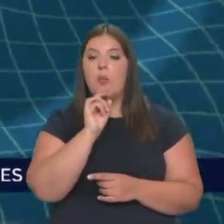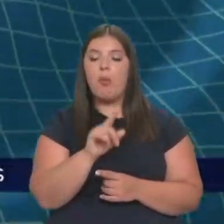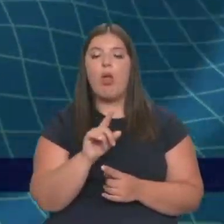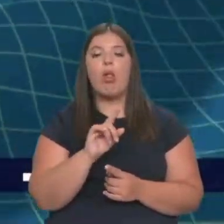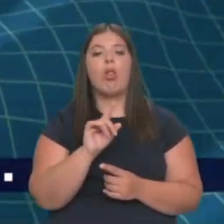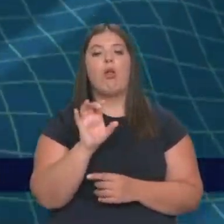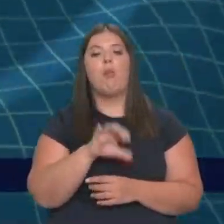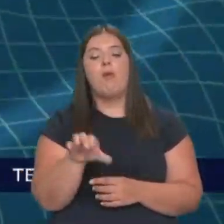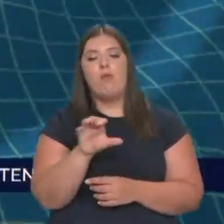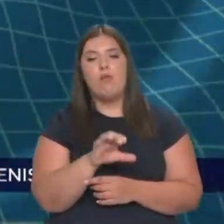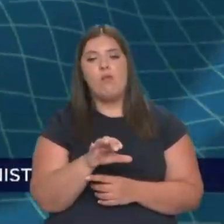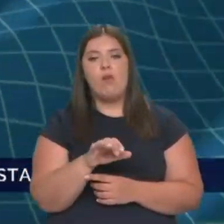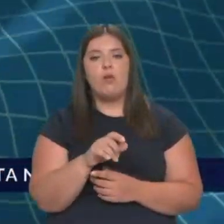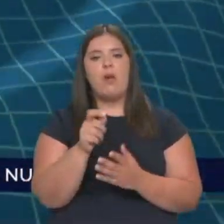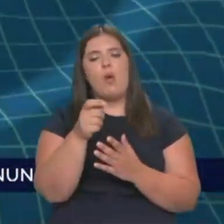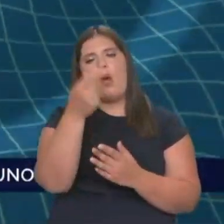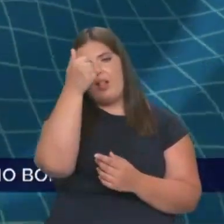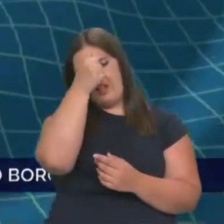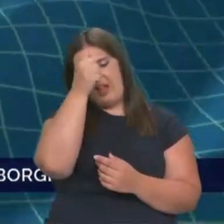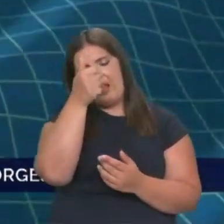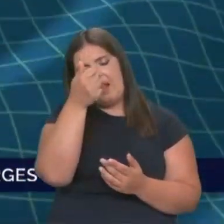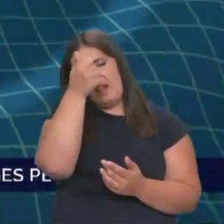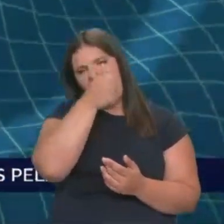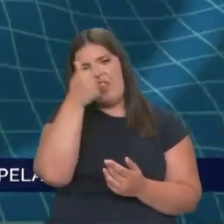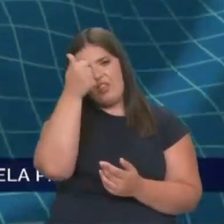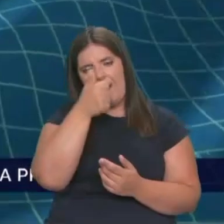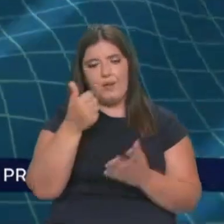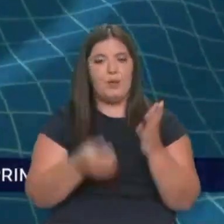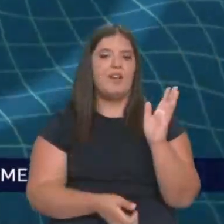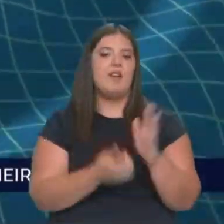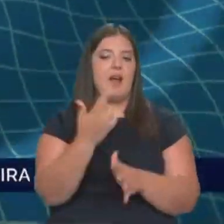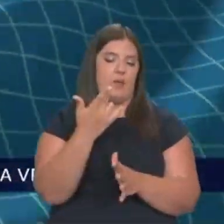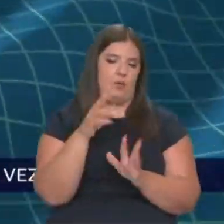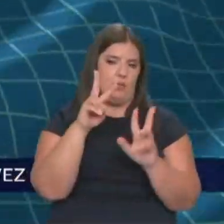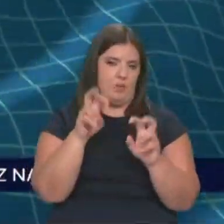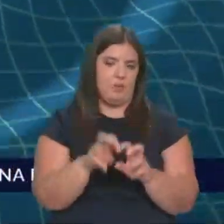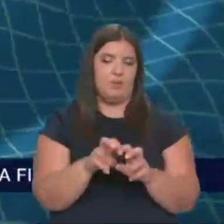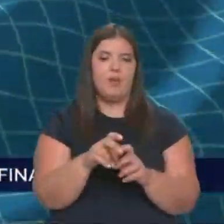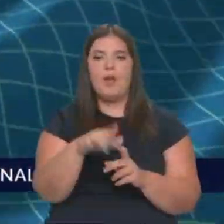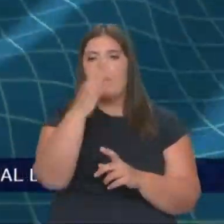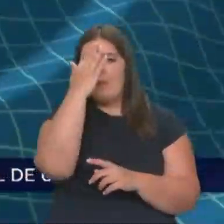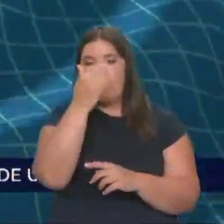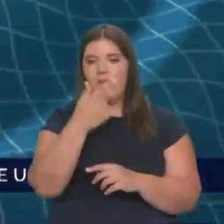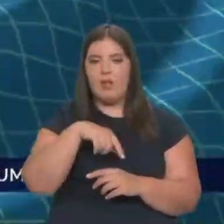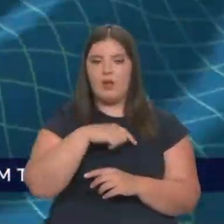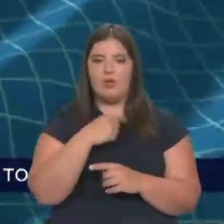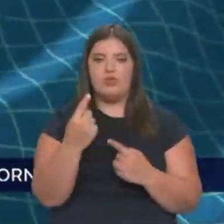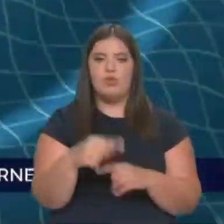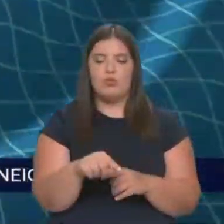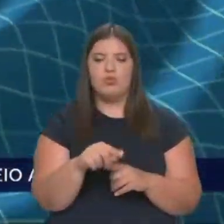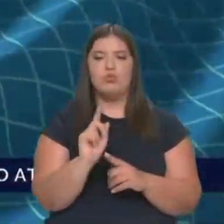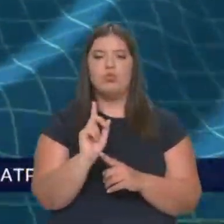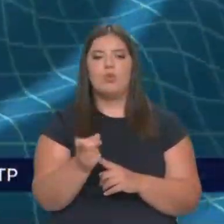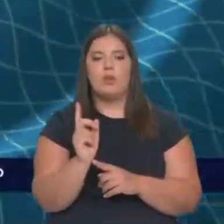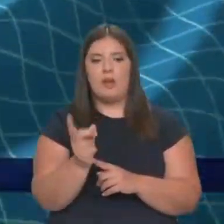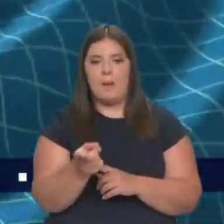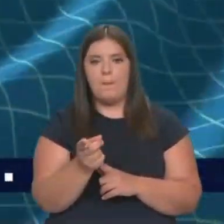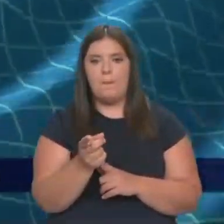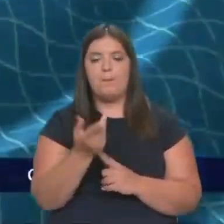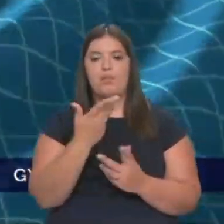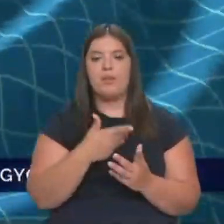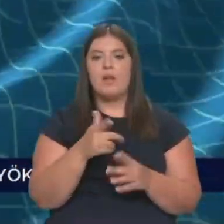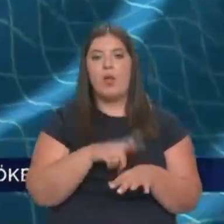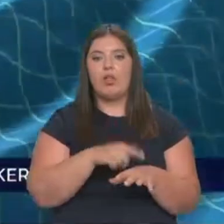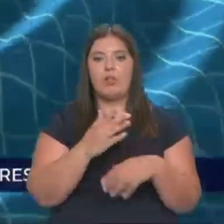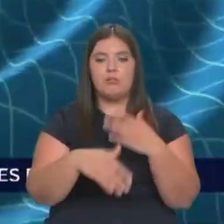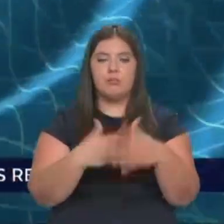mecanismo para... é um calendário. Foi, no fundo, um calendário criado para, obviamente, nós temos uma ideia daquilo que são a passagem do